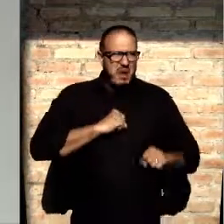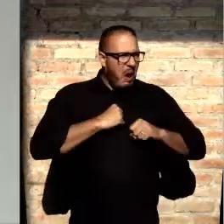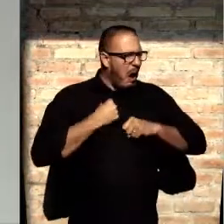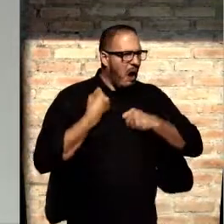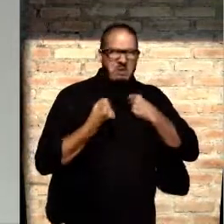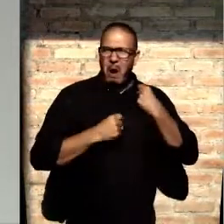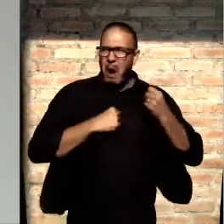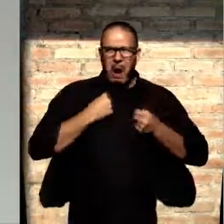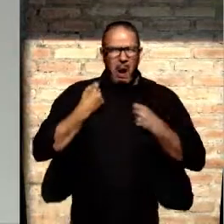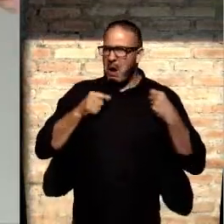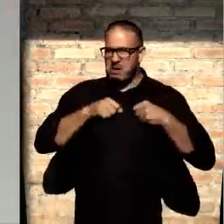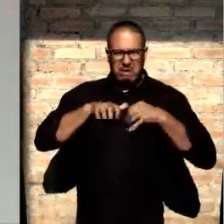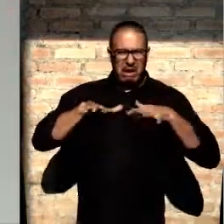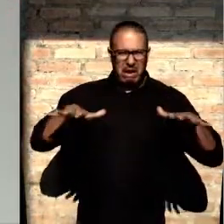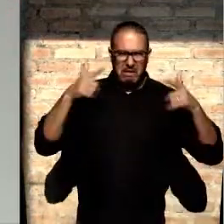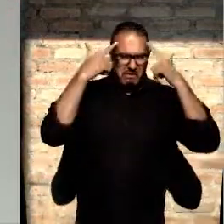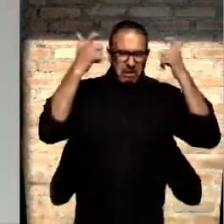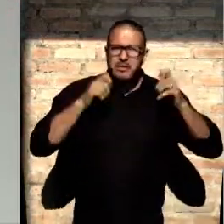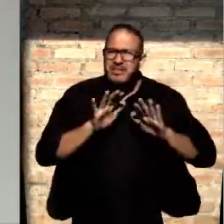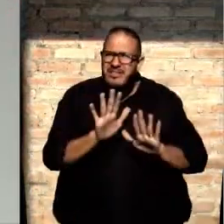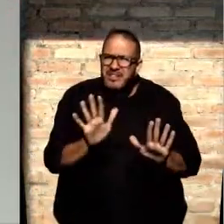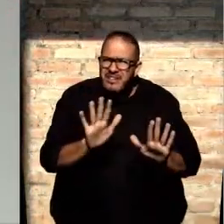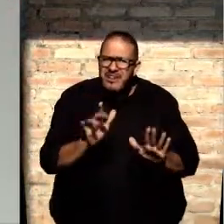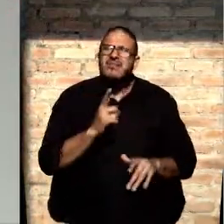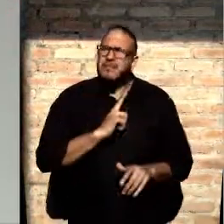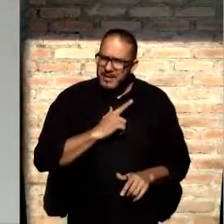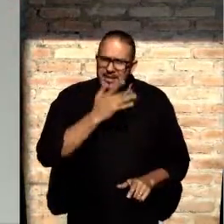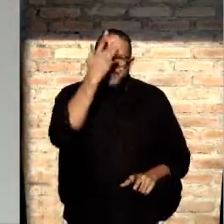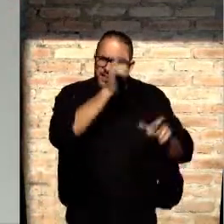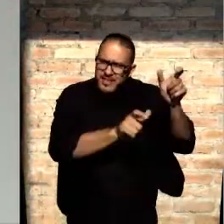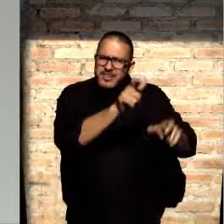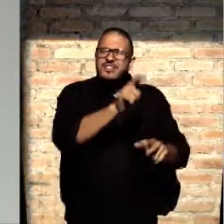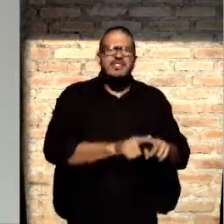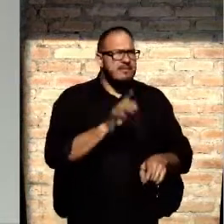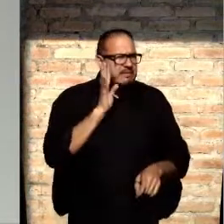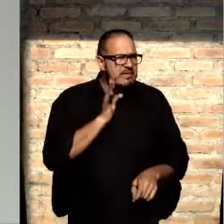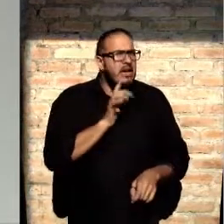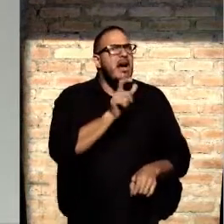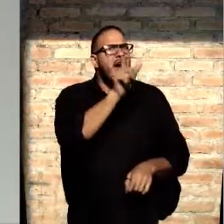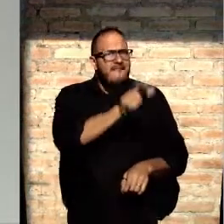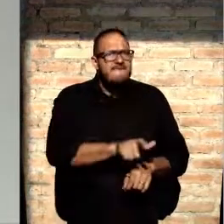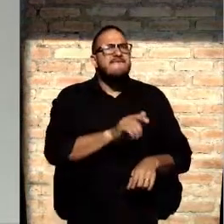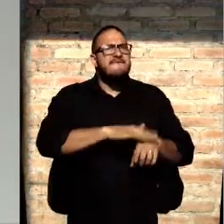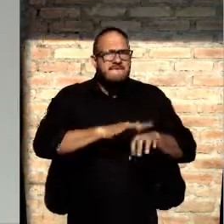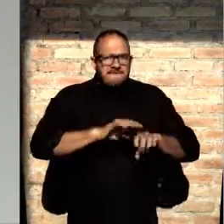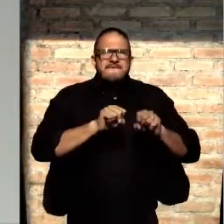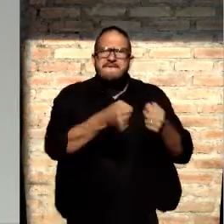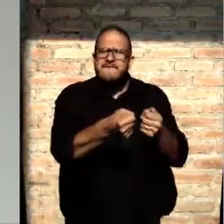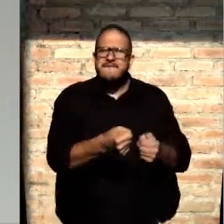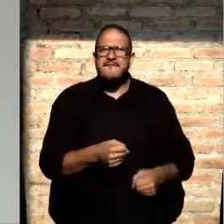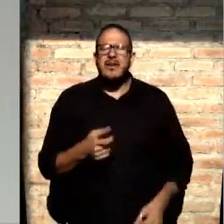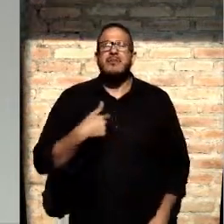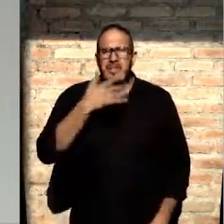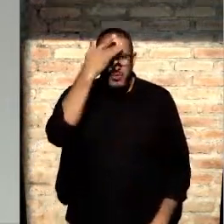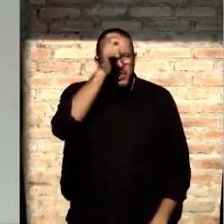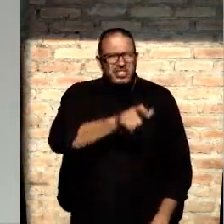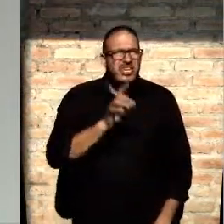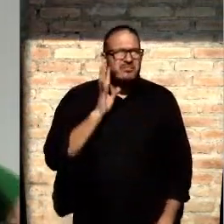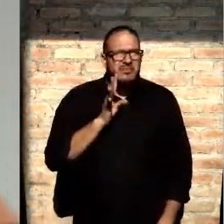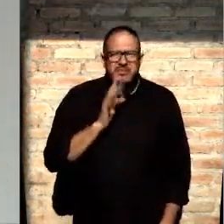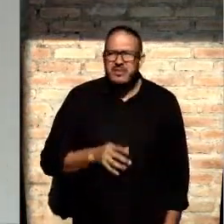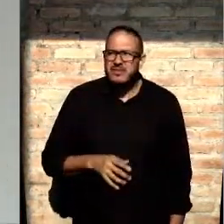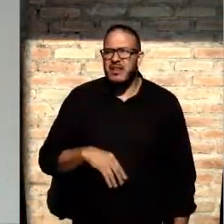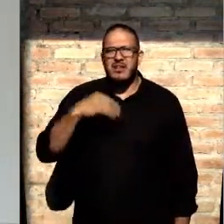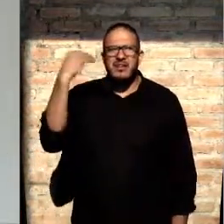lá está espalhada por aí mas tem muita gente bacana mas tem muita gente bacana que ela e volver uma série